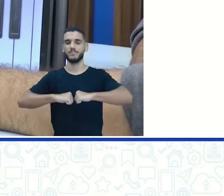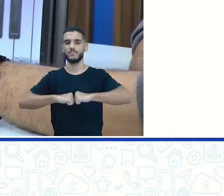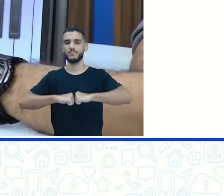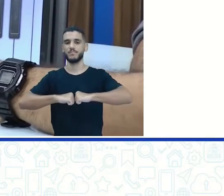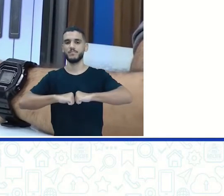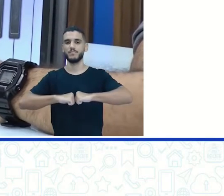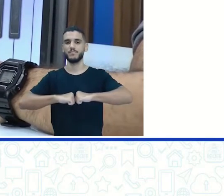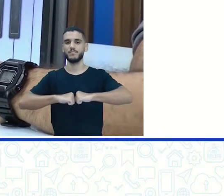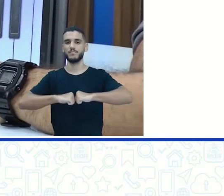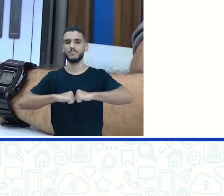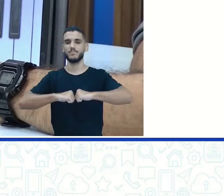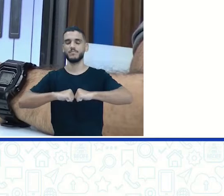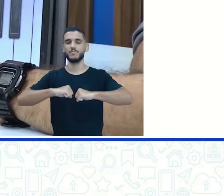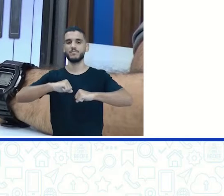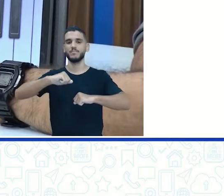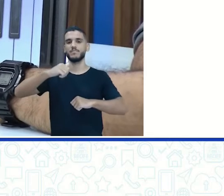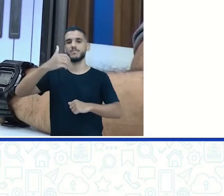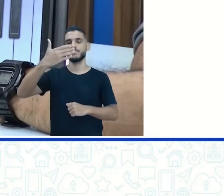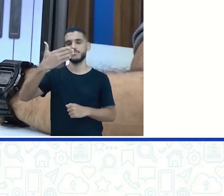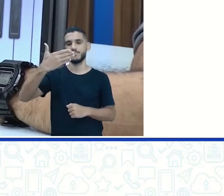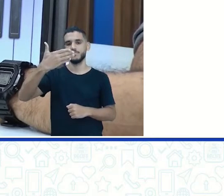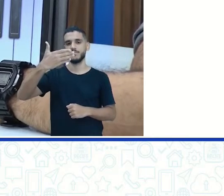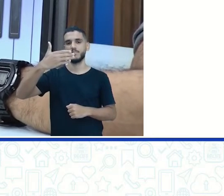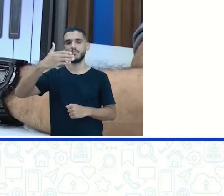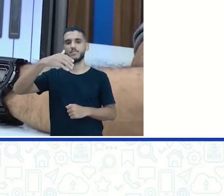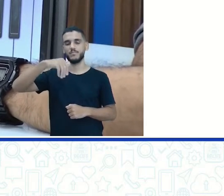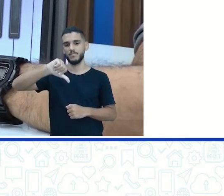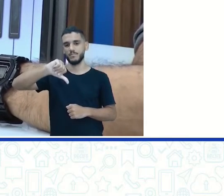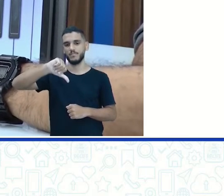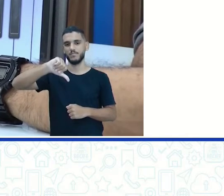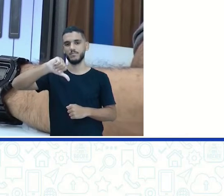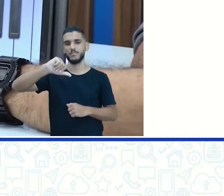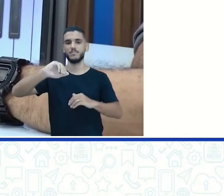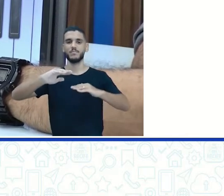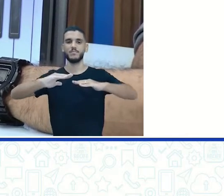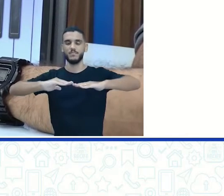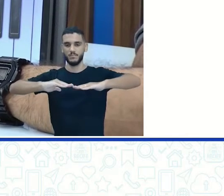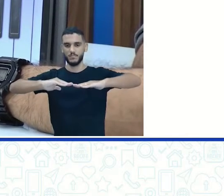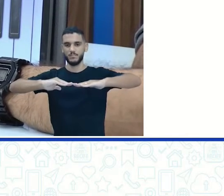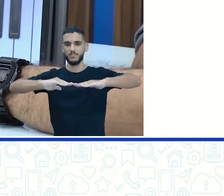Dó, Sol, Fá, Mi.